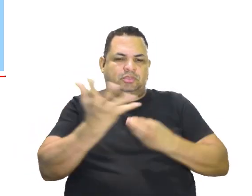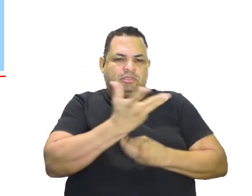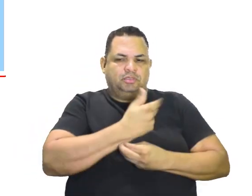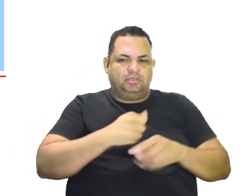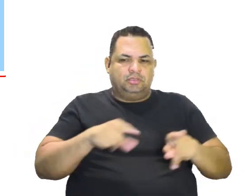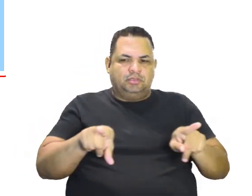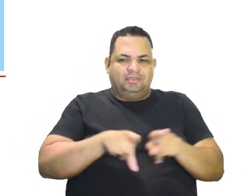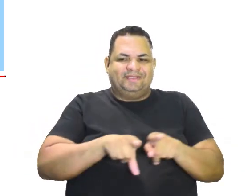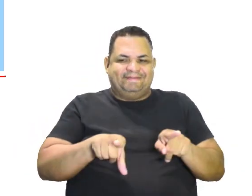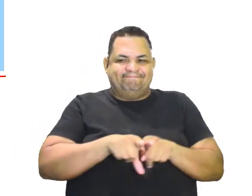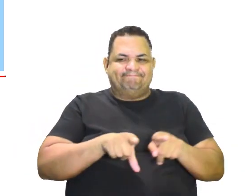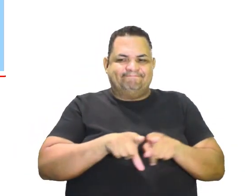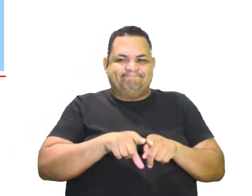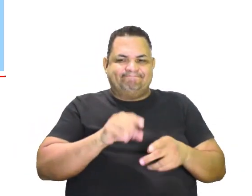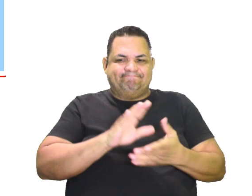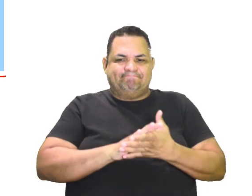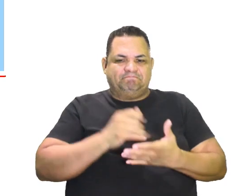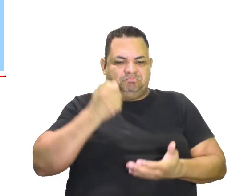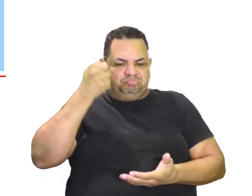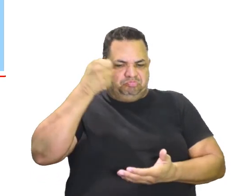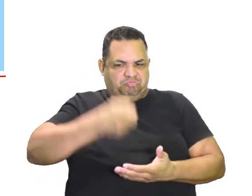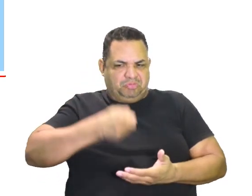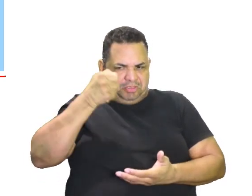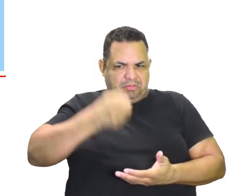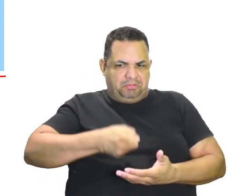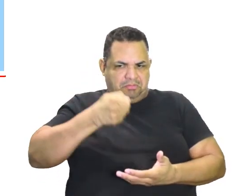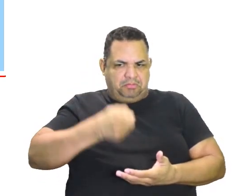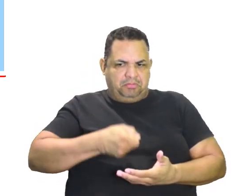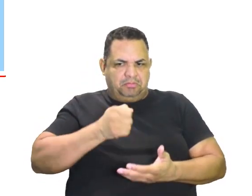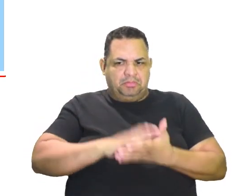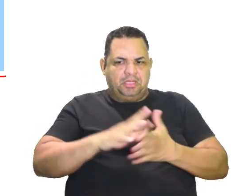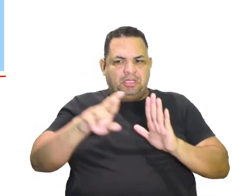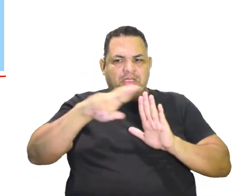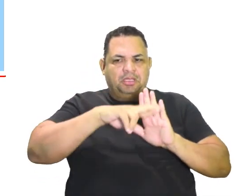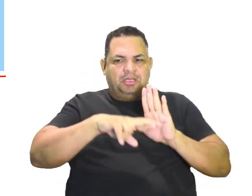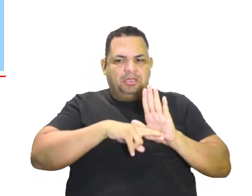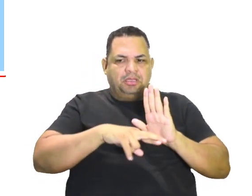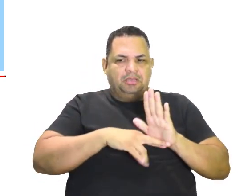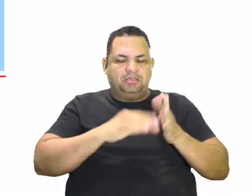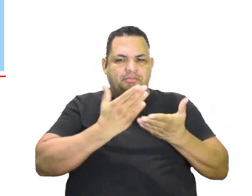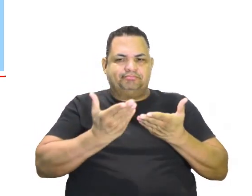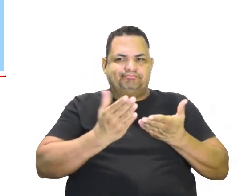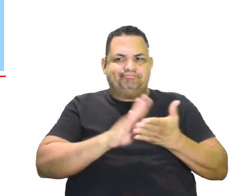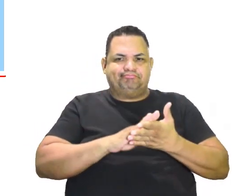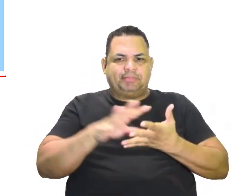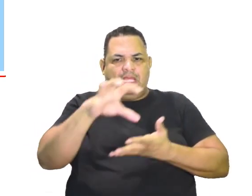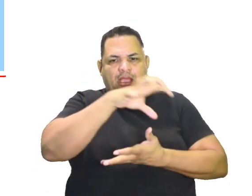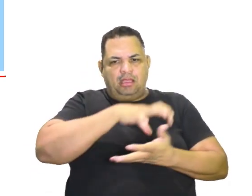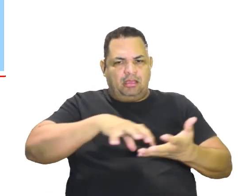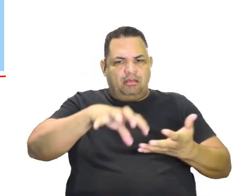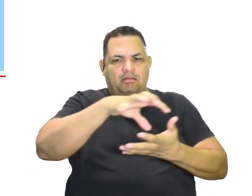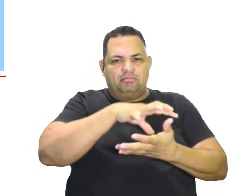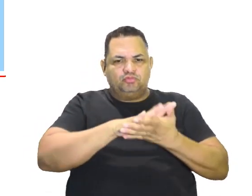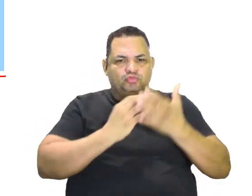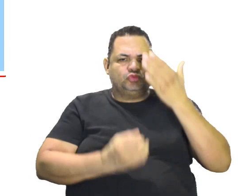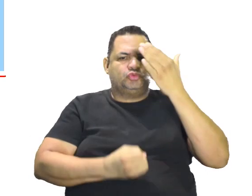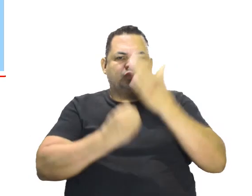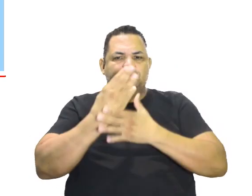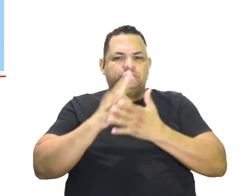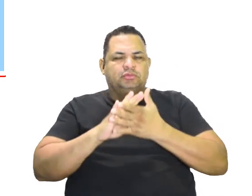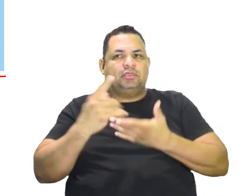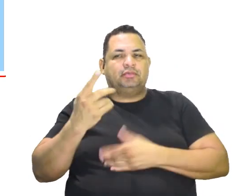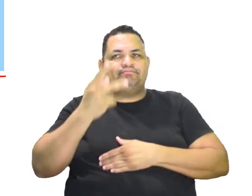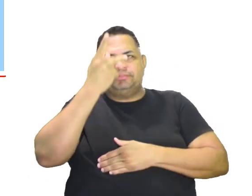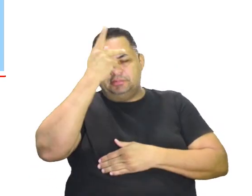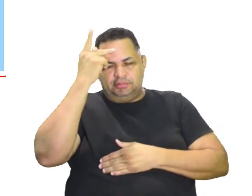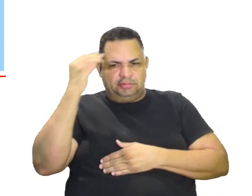pela a imposição das normas, acaba revoltando as pessoas que têm novas